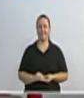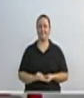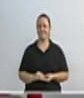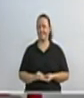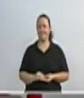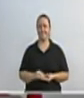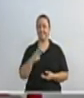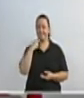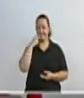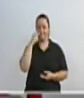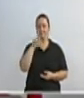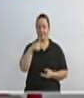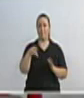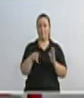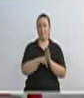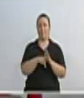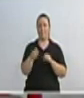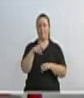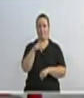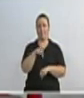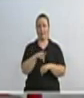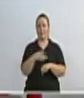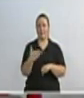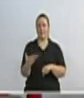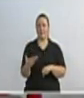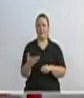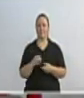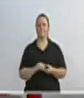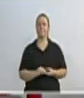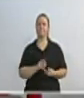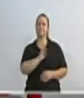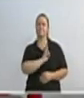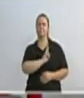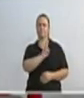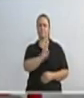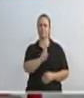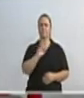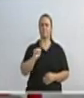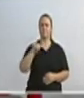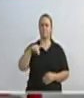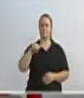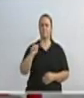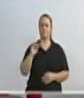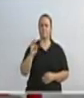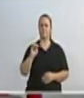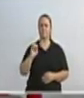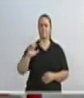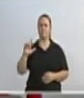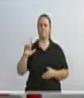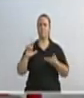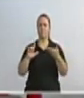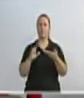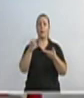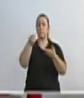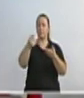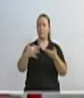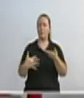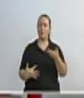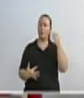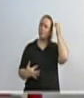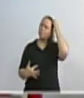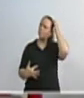nosso país. E quando lá chegou, o representante da Anatel, por incrível que pareça, ele deu uma explanação